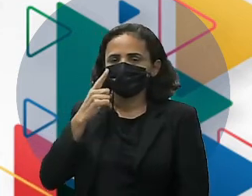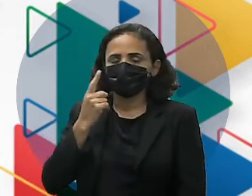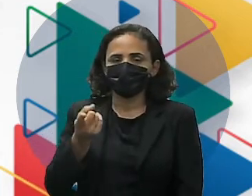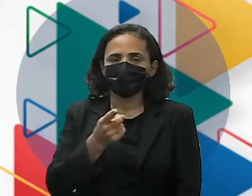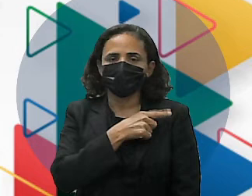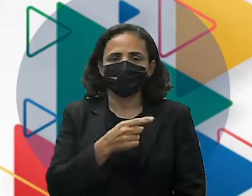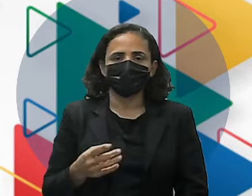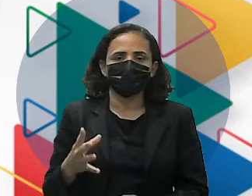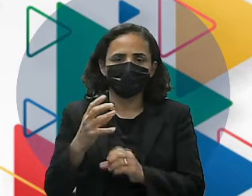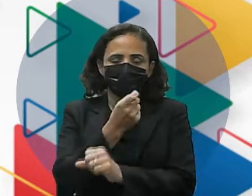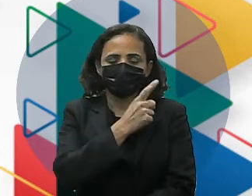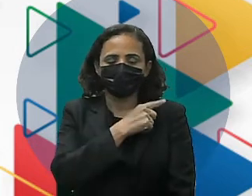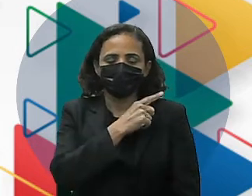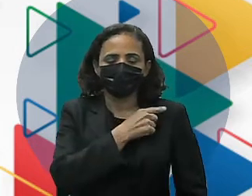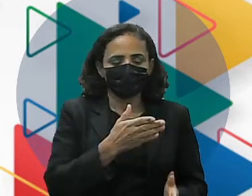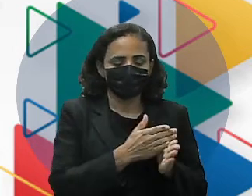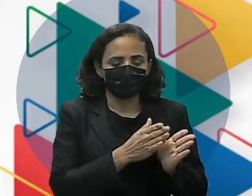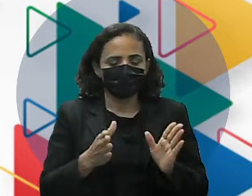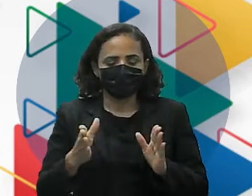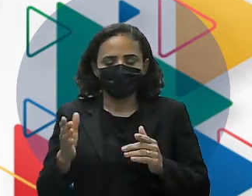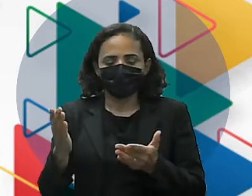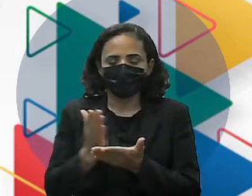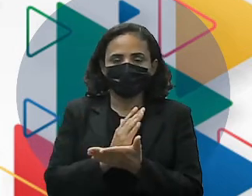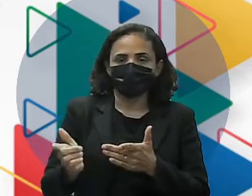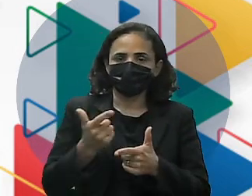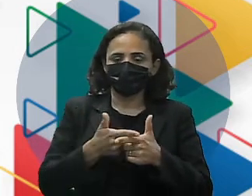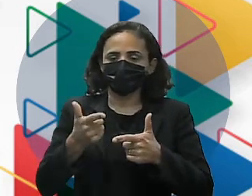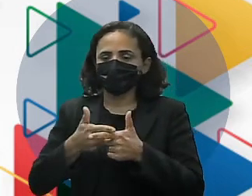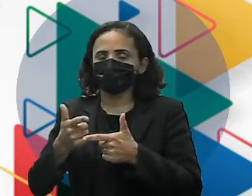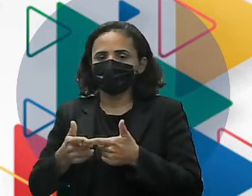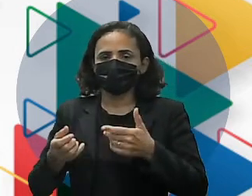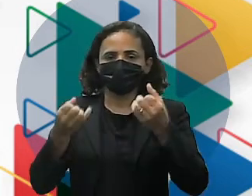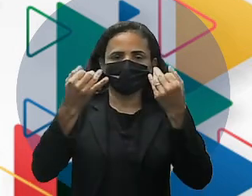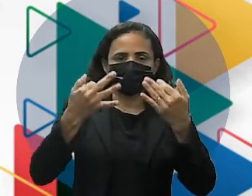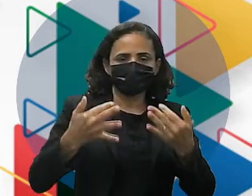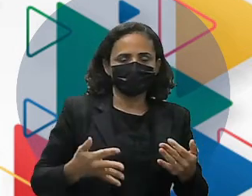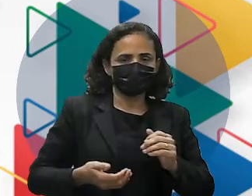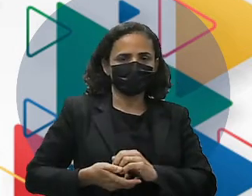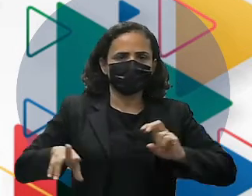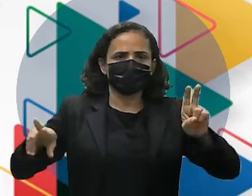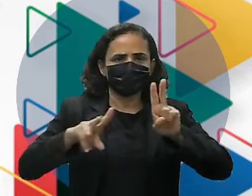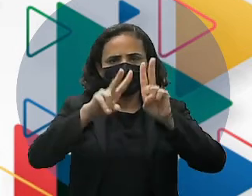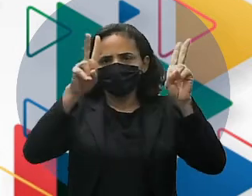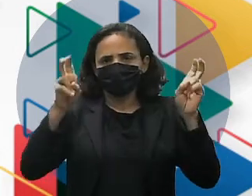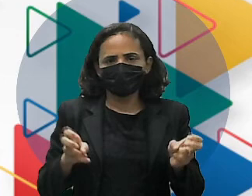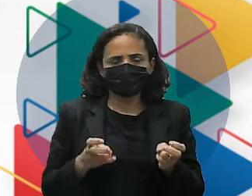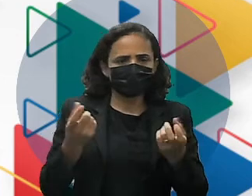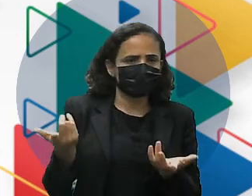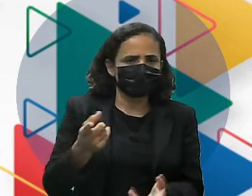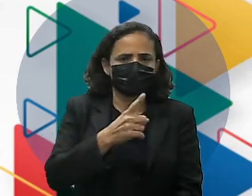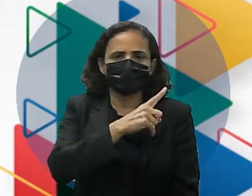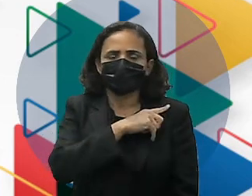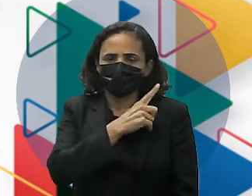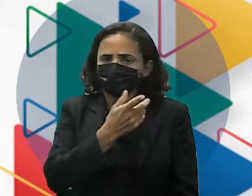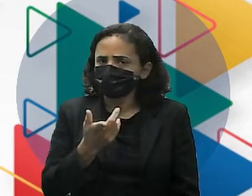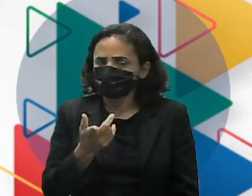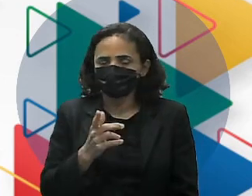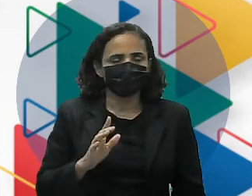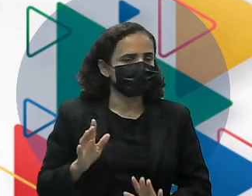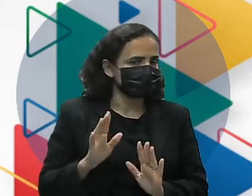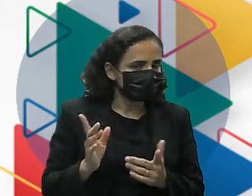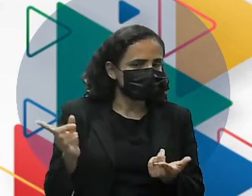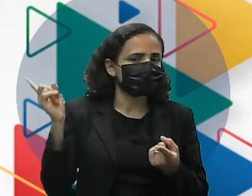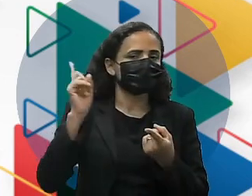grau envolvendo frações. Olha que esse tema ele não é abordado somente no primeiro ano, mas no primeiro ano a gente